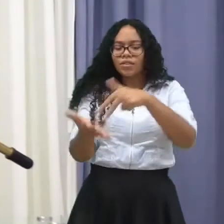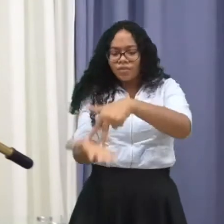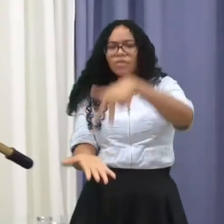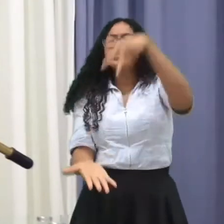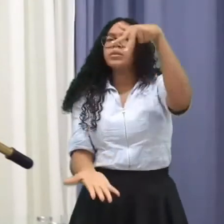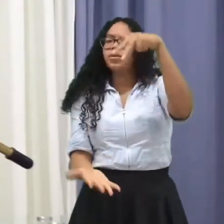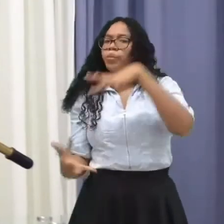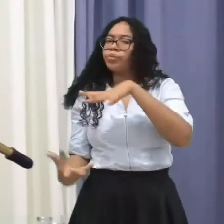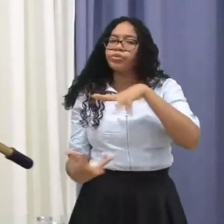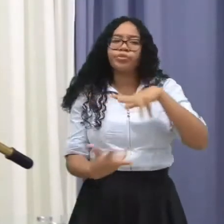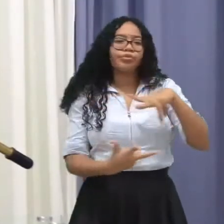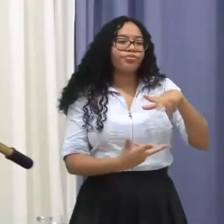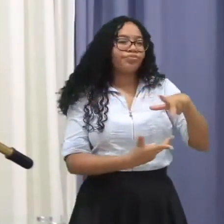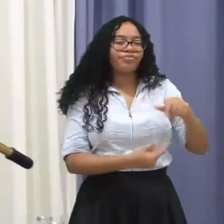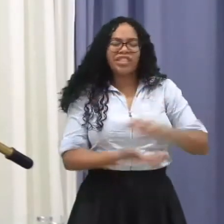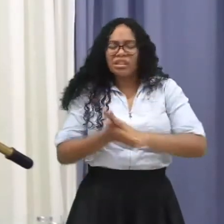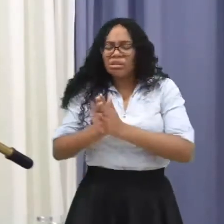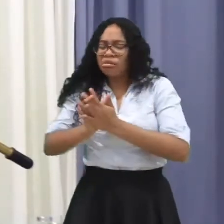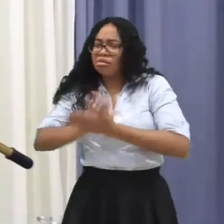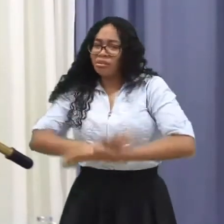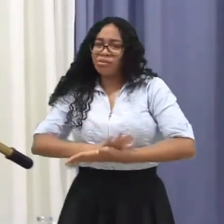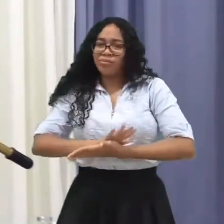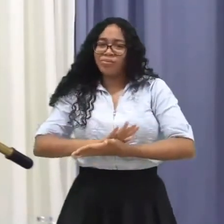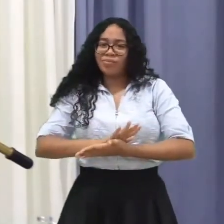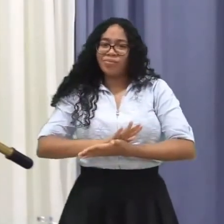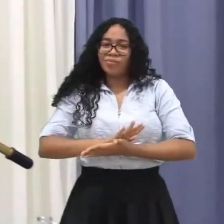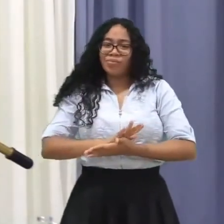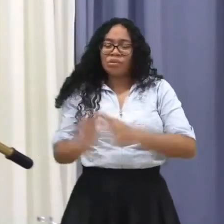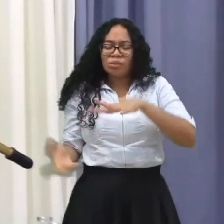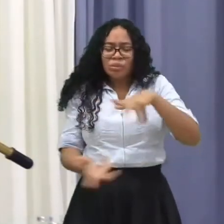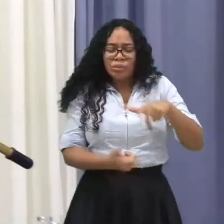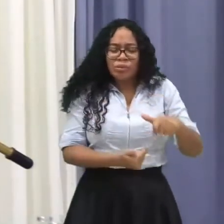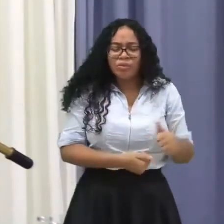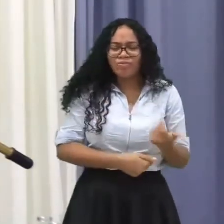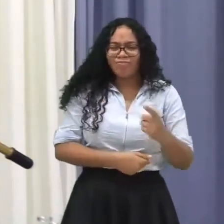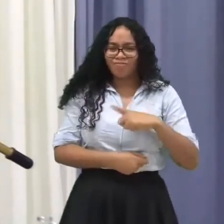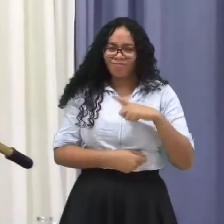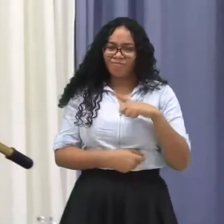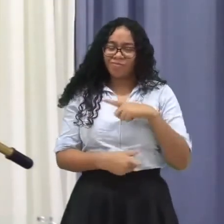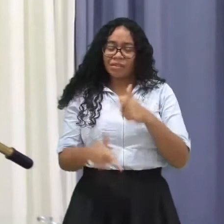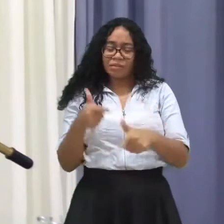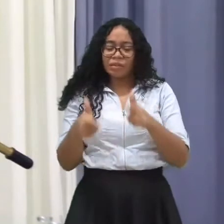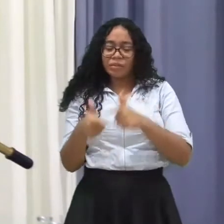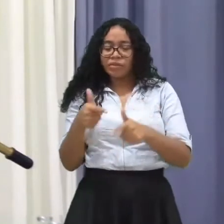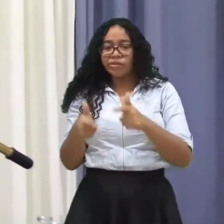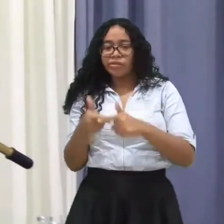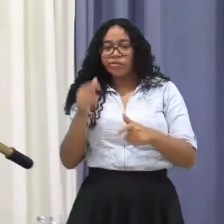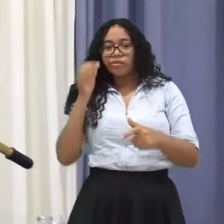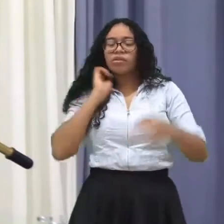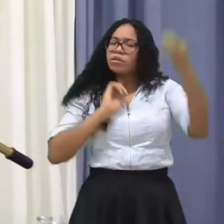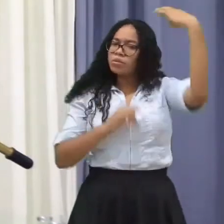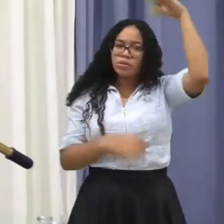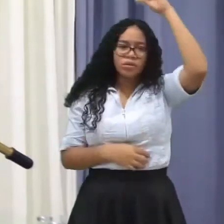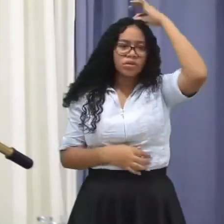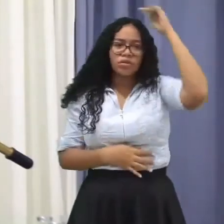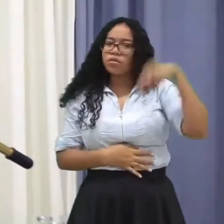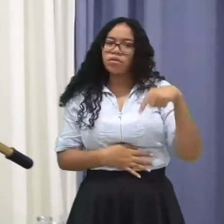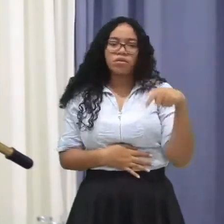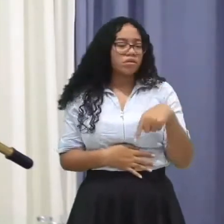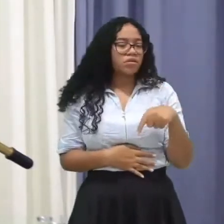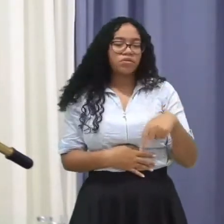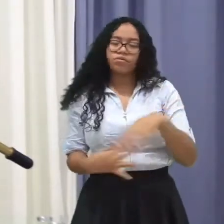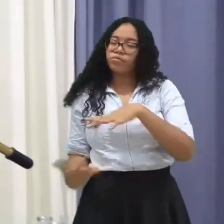prestar. Se com a presença da igreja aqui, com a presença do Espírito Santo aqui, as coisas já não